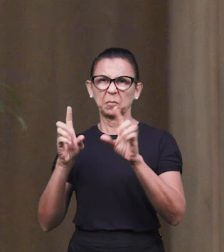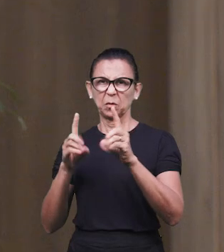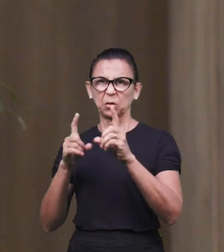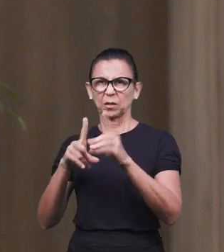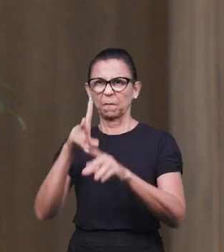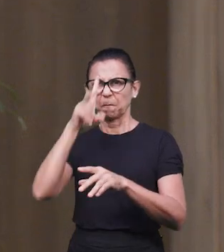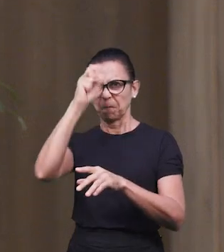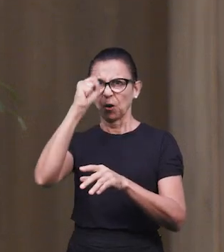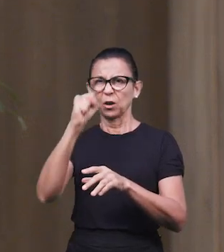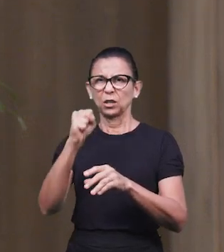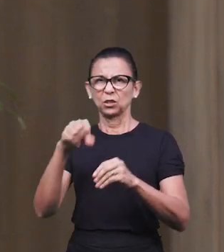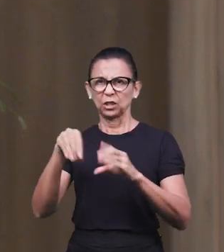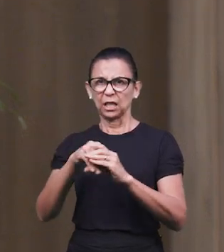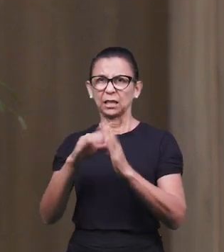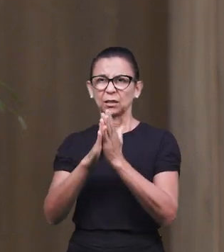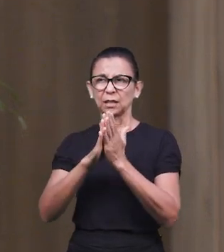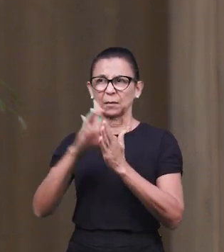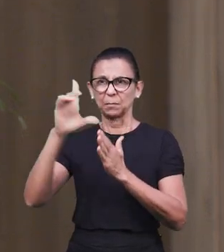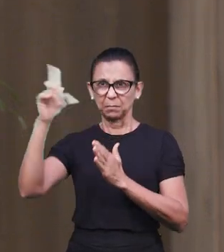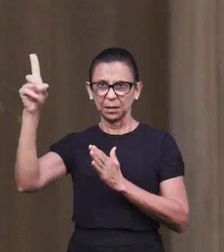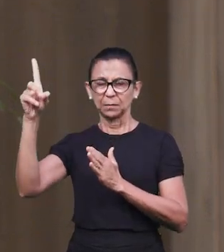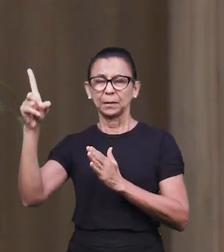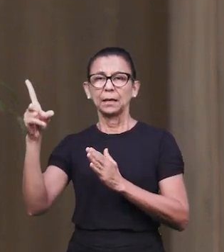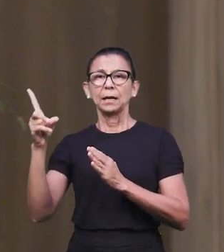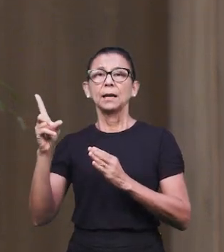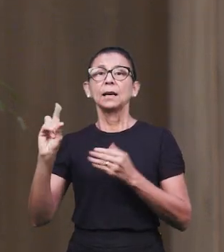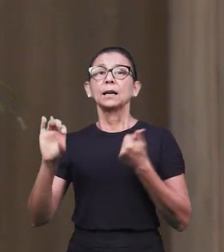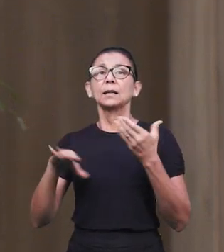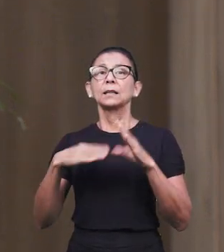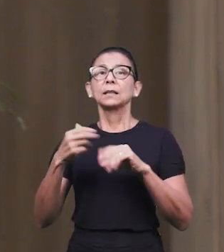doutrina profética, ela canta. Então a igreja, ela